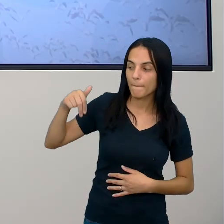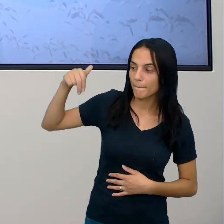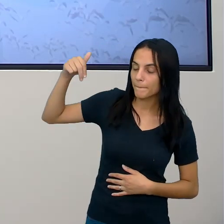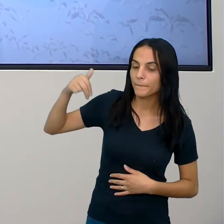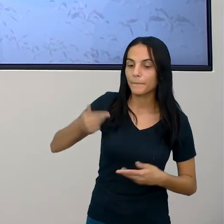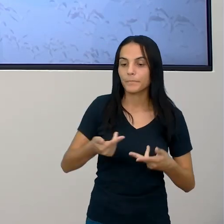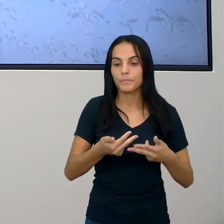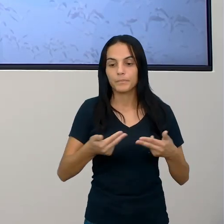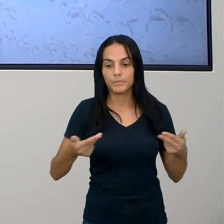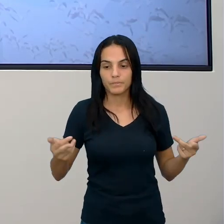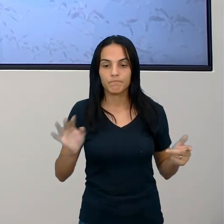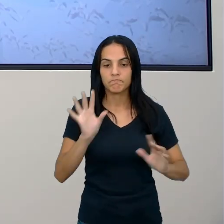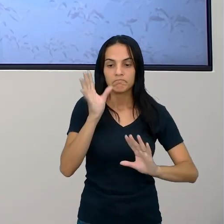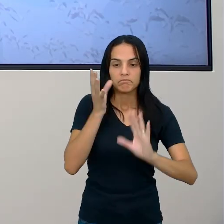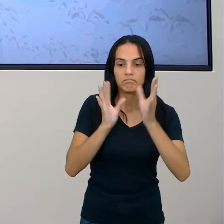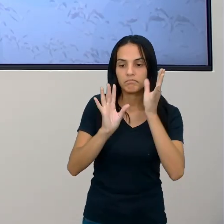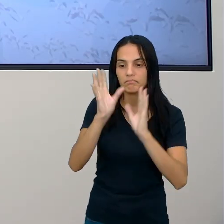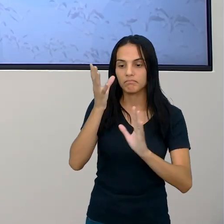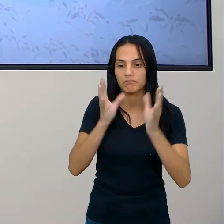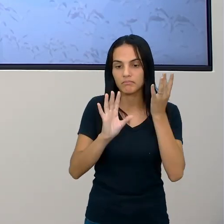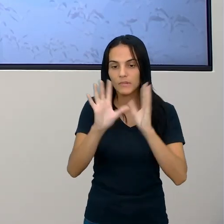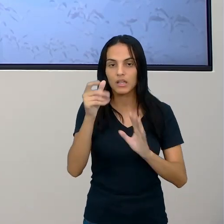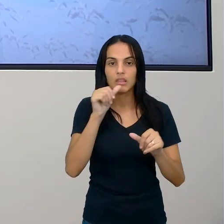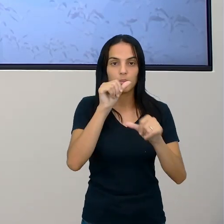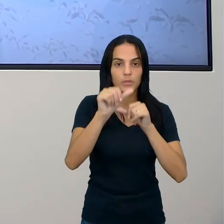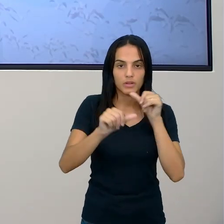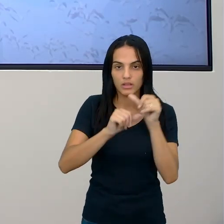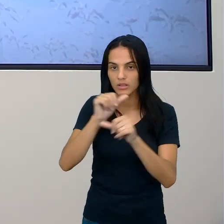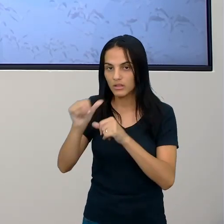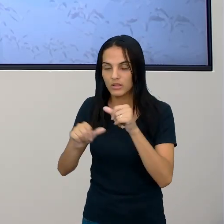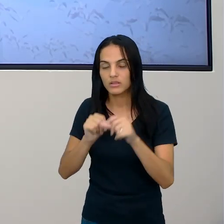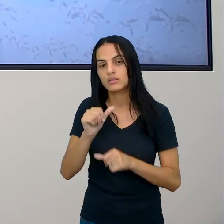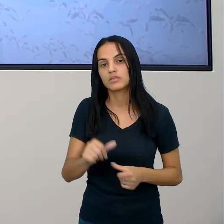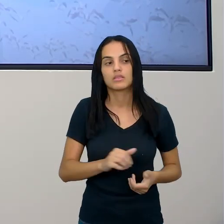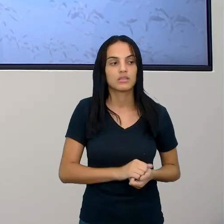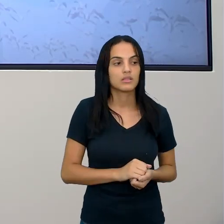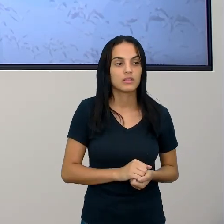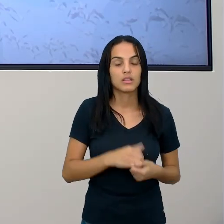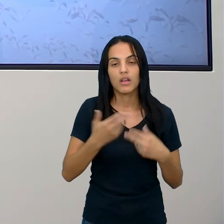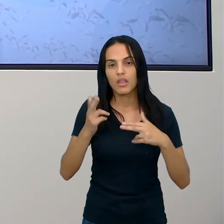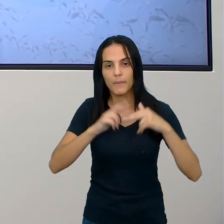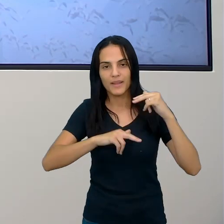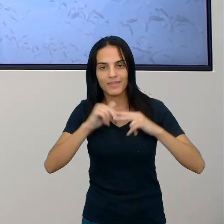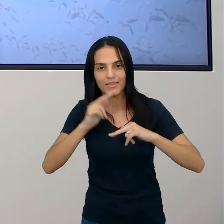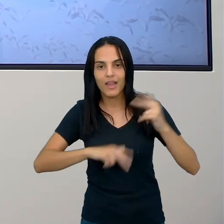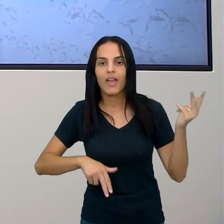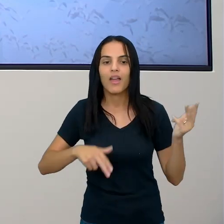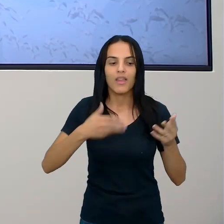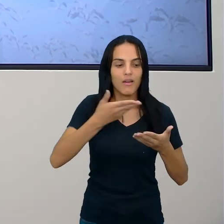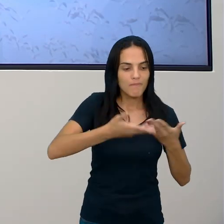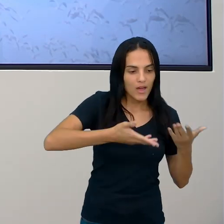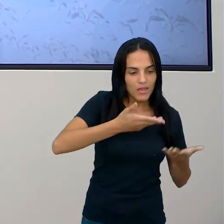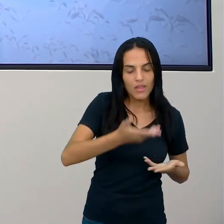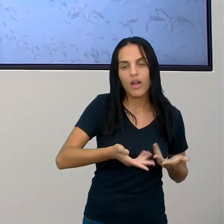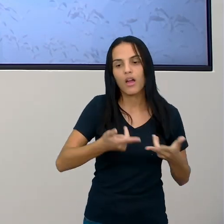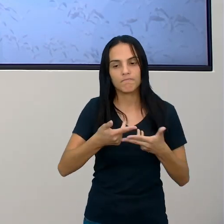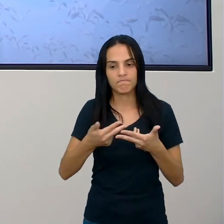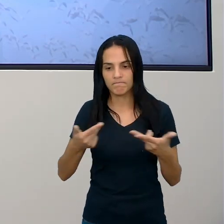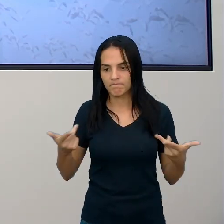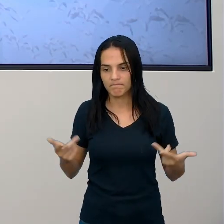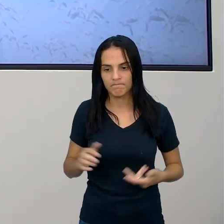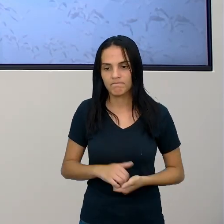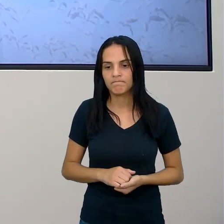várias ocorrências, né, da mudança da matéria-prima cultivada, enfim.